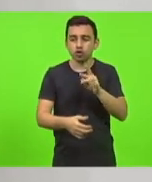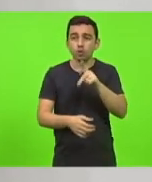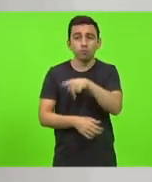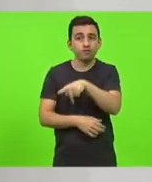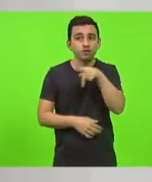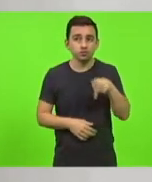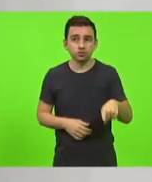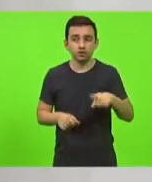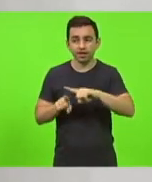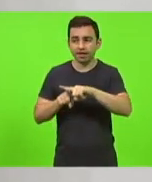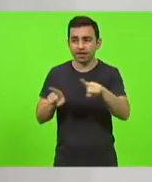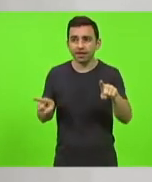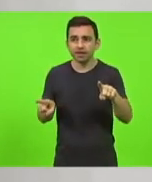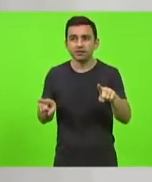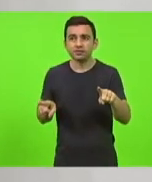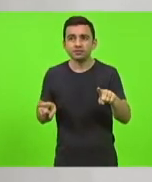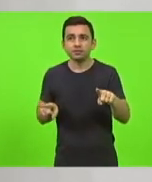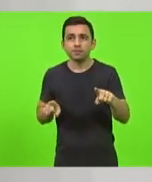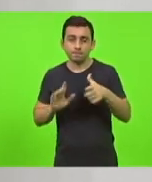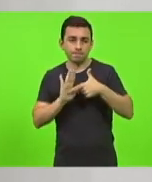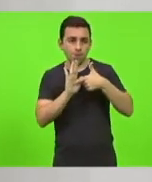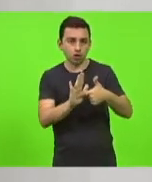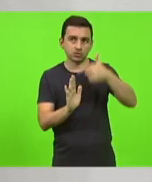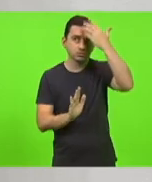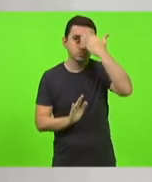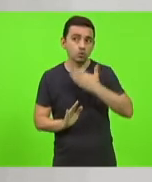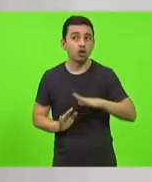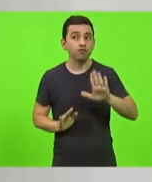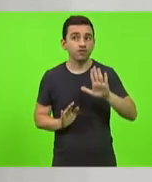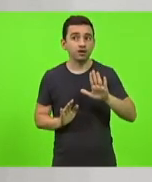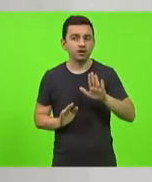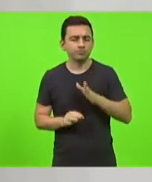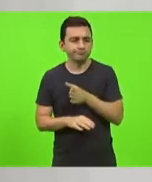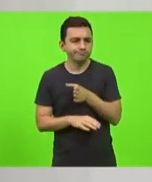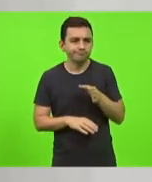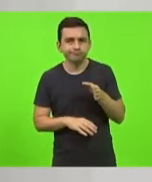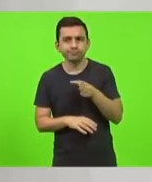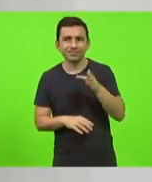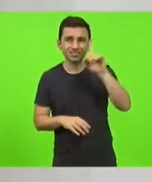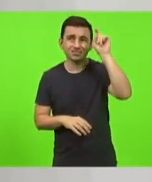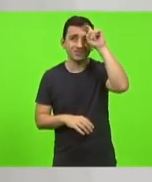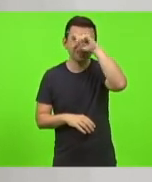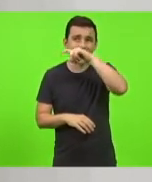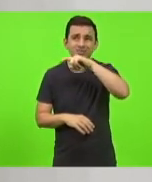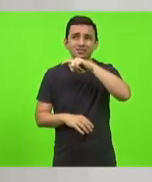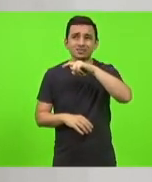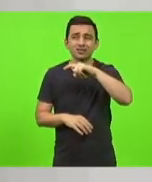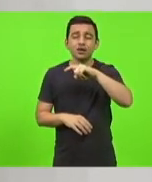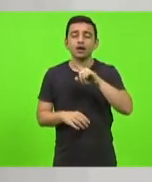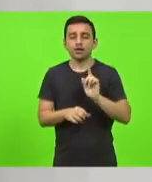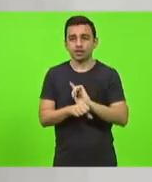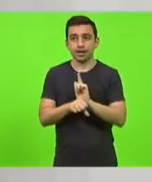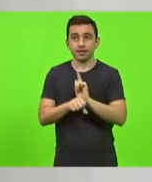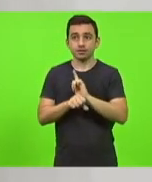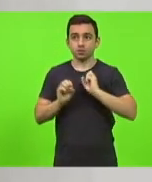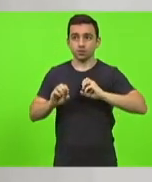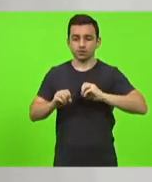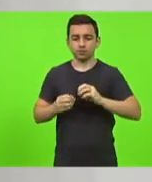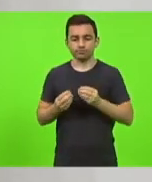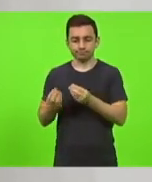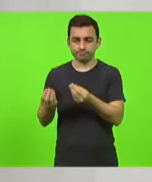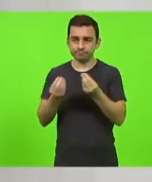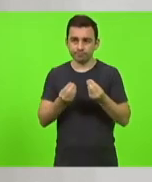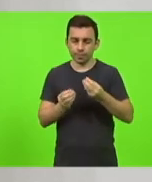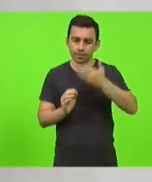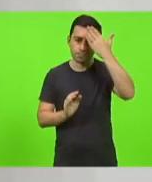professor que, mediante a comprovação do trajeto que ele faz, que passa pela gerência de educação, que vai